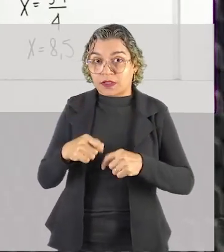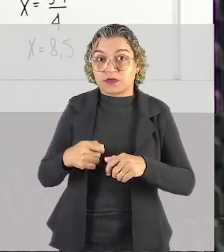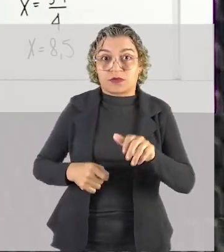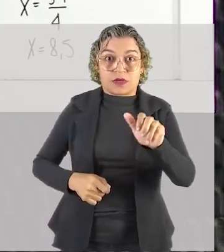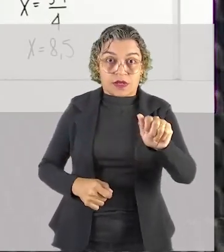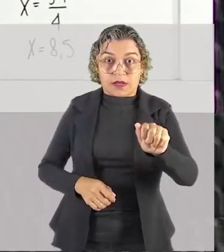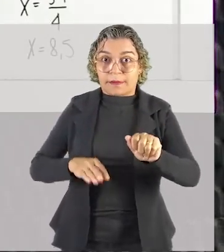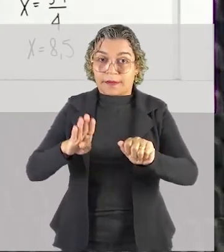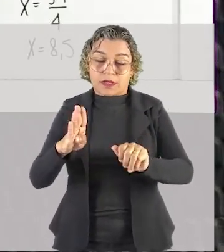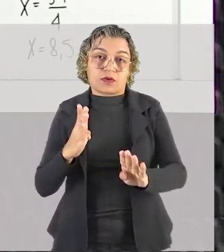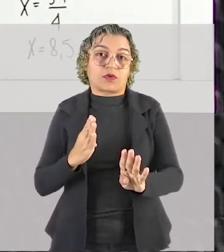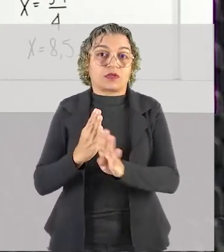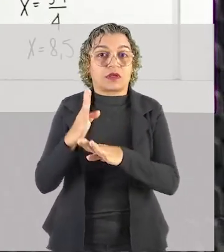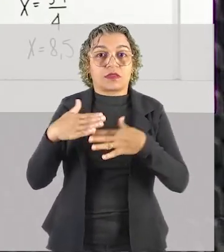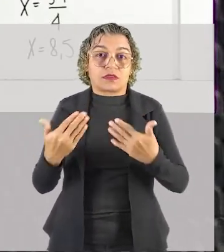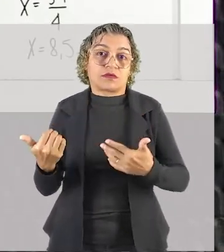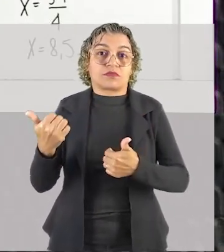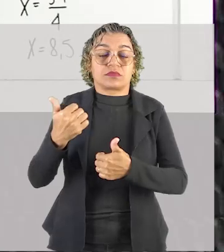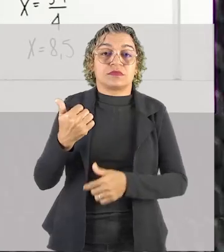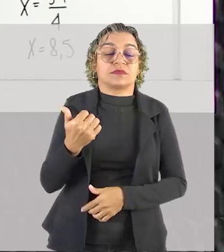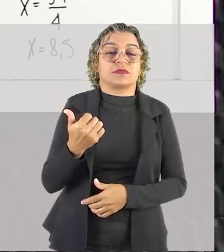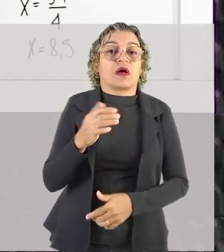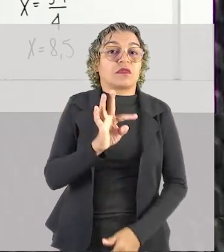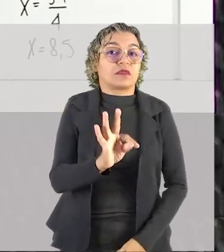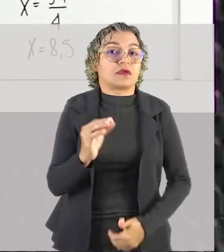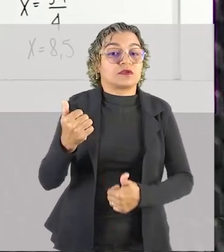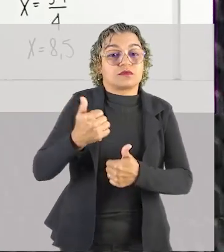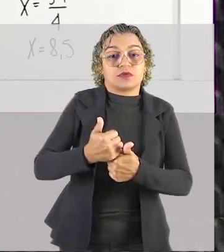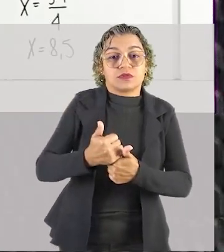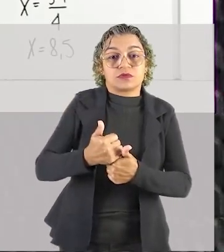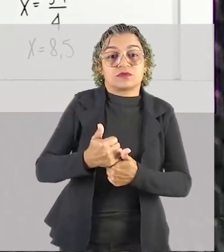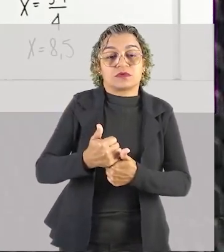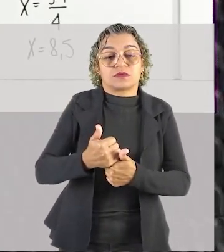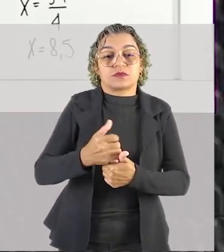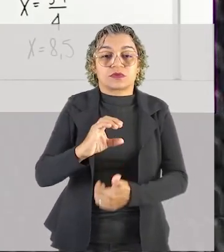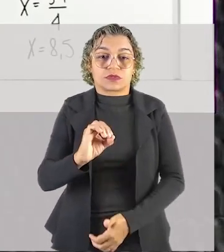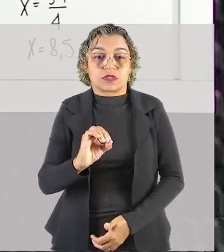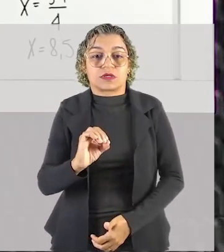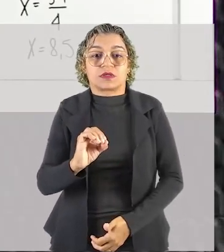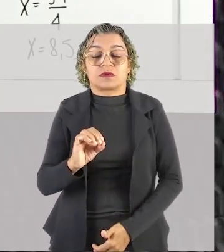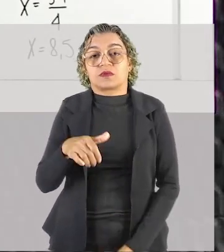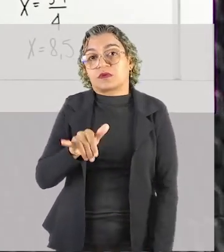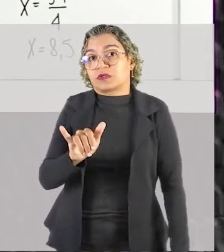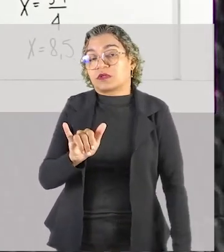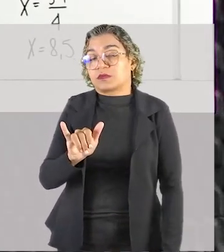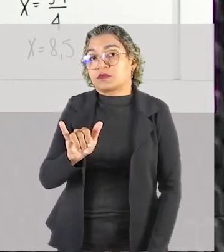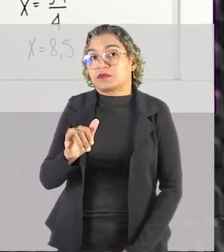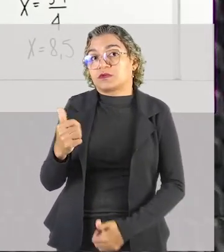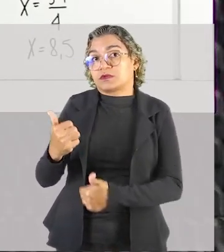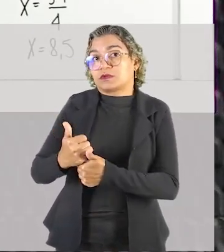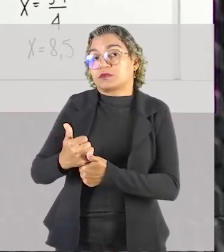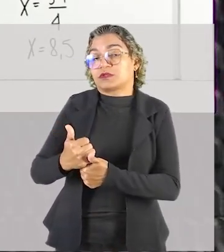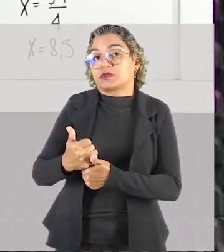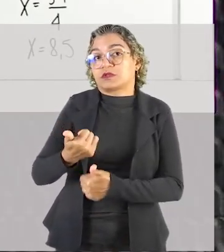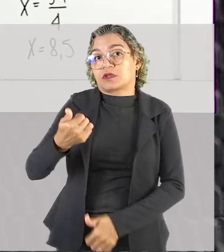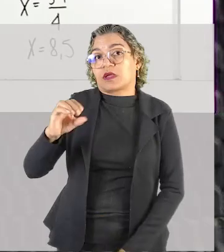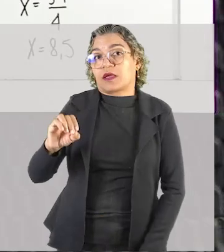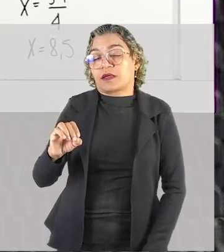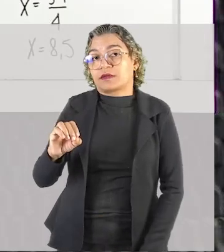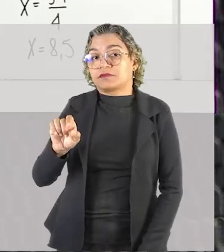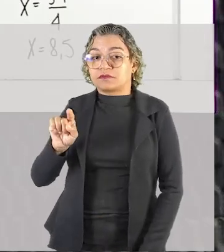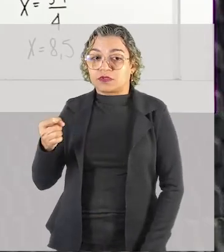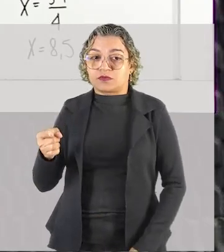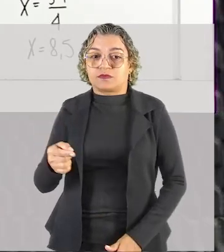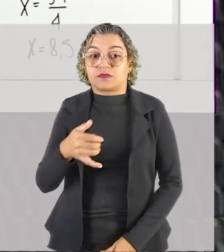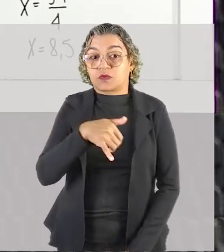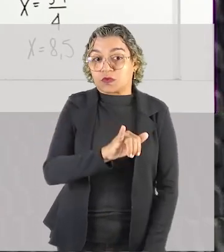o a e o b. Então, eu vou substituir o t por 0 e o y por 10.000. Olha, fazendo isso, ó, nós temos que o y